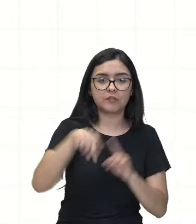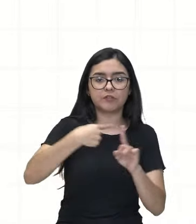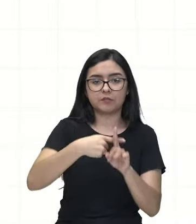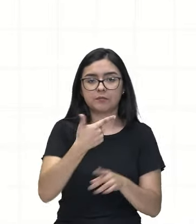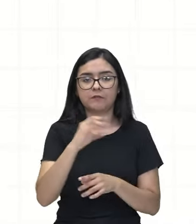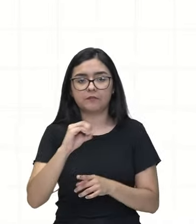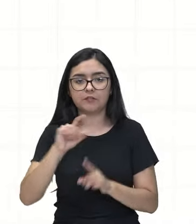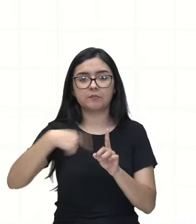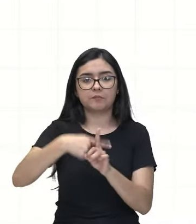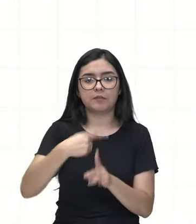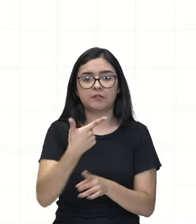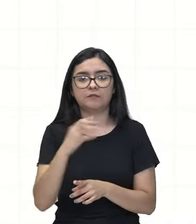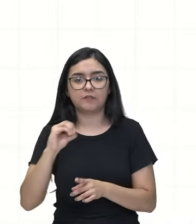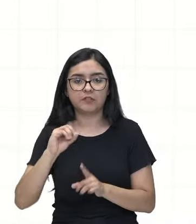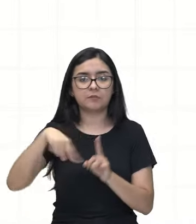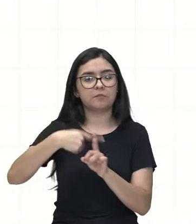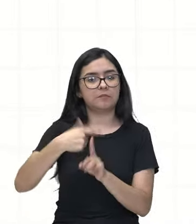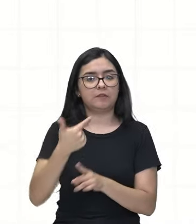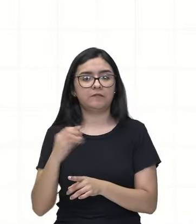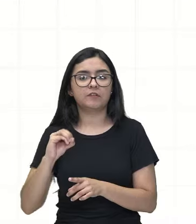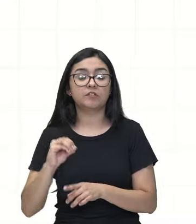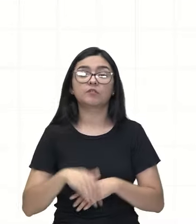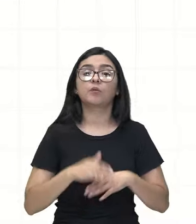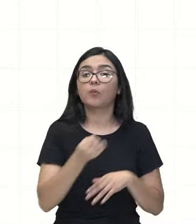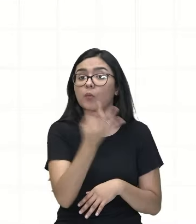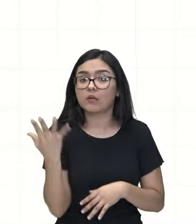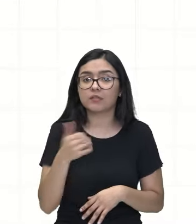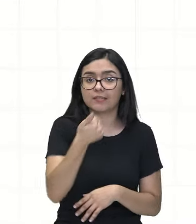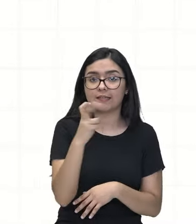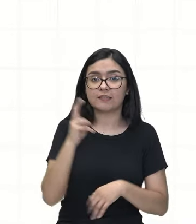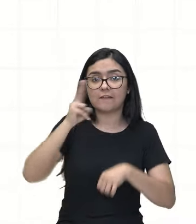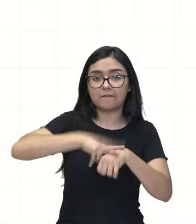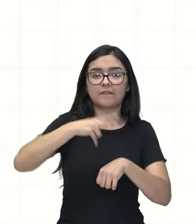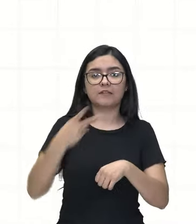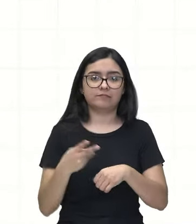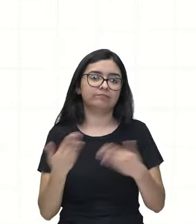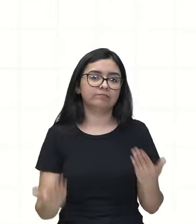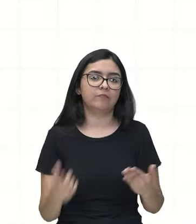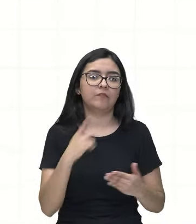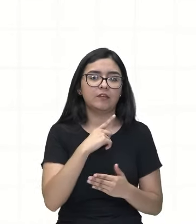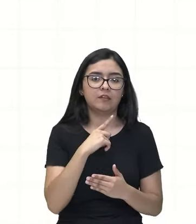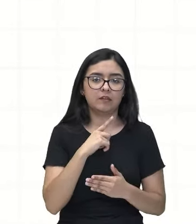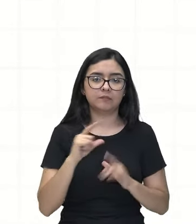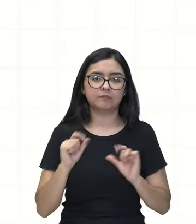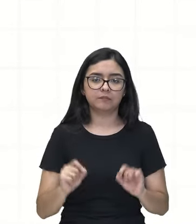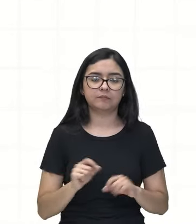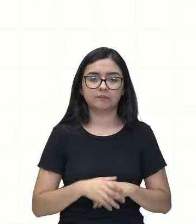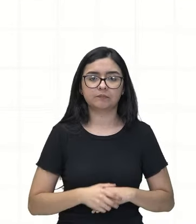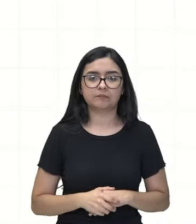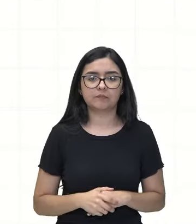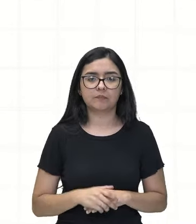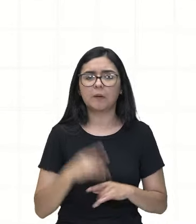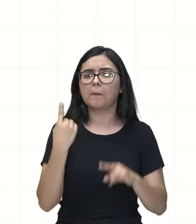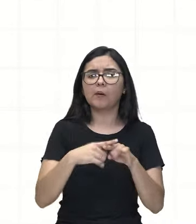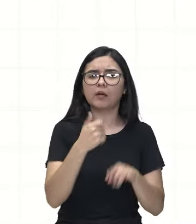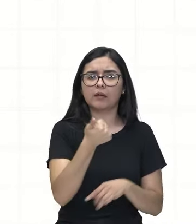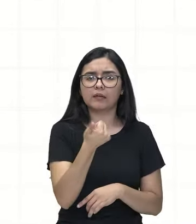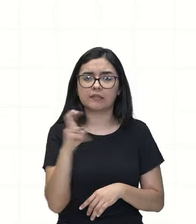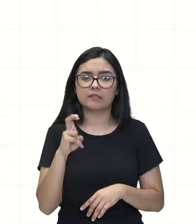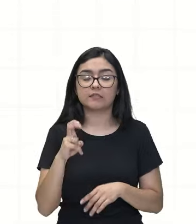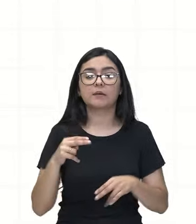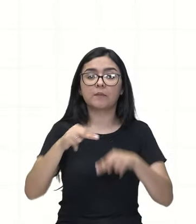mais 20. Quantas vezes? 15 vezes. Vamos ter 15 parcelas iguais a 20. Por que 15? Porque cada